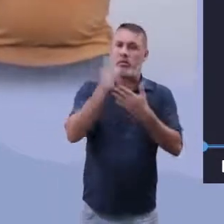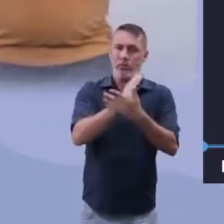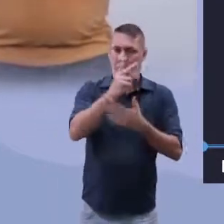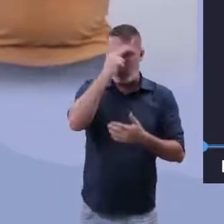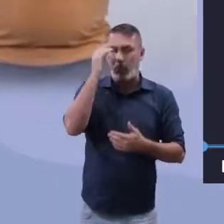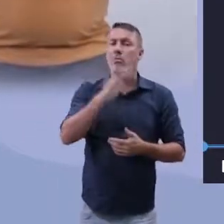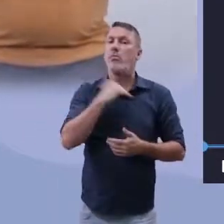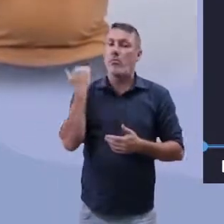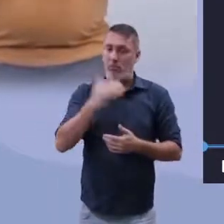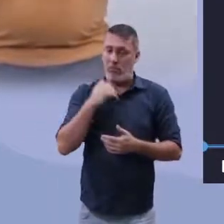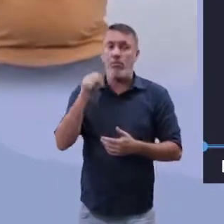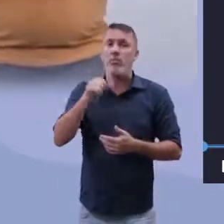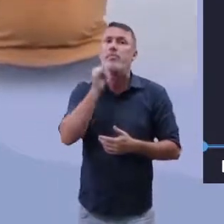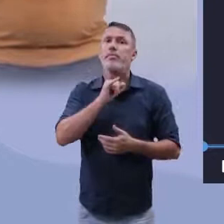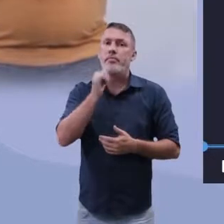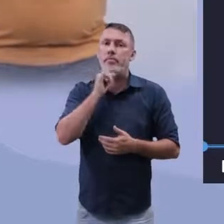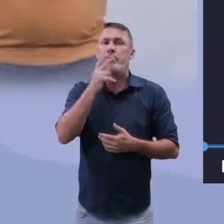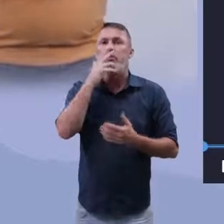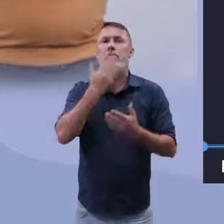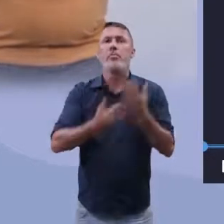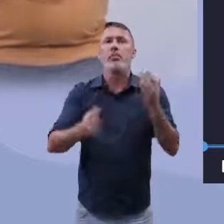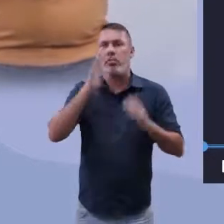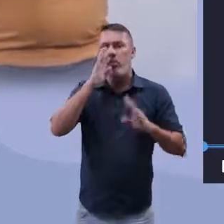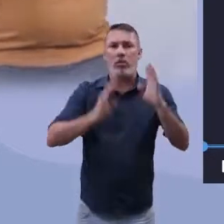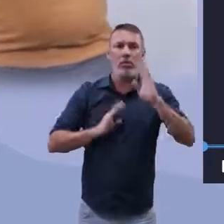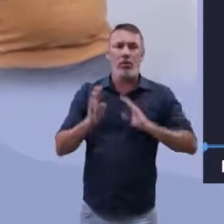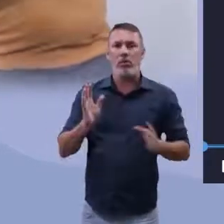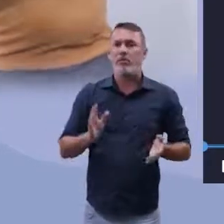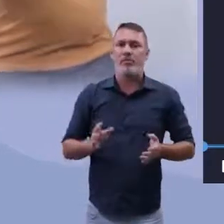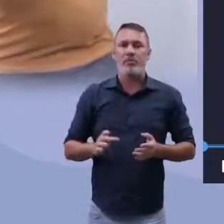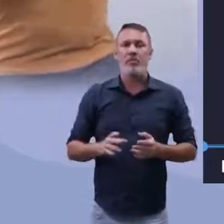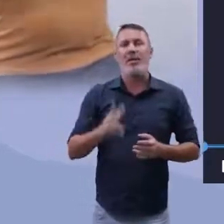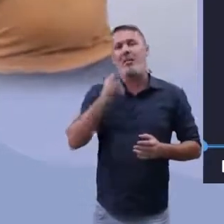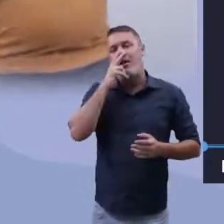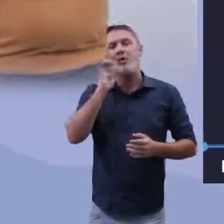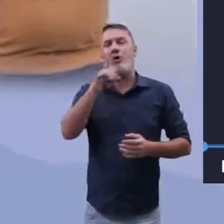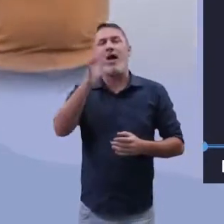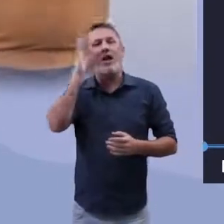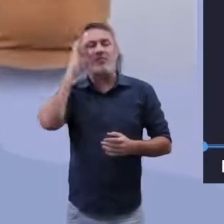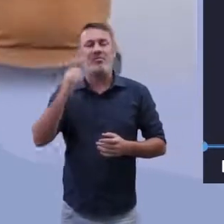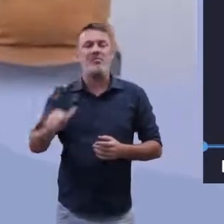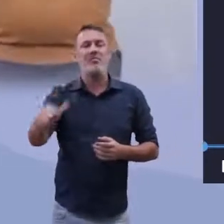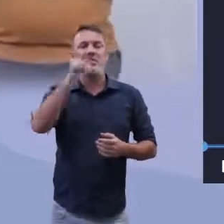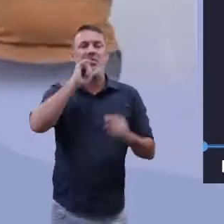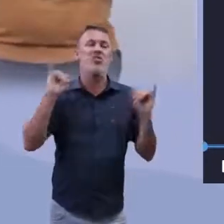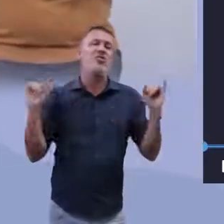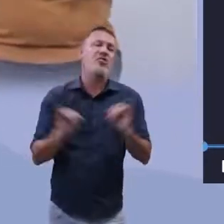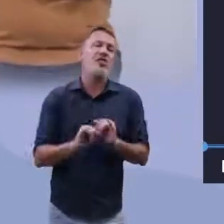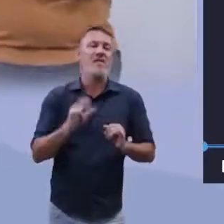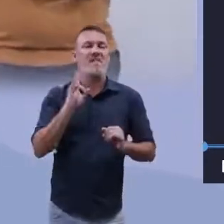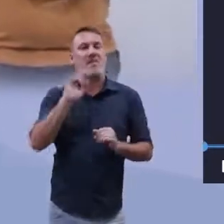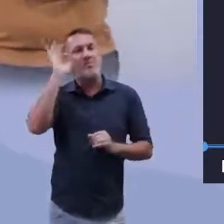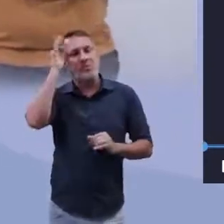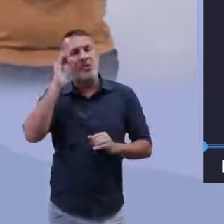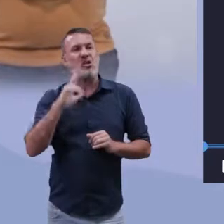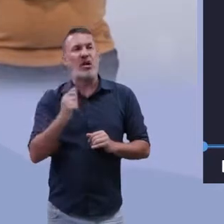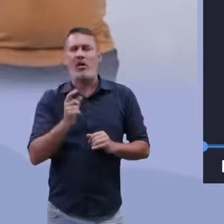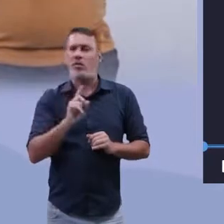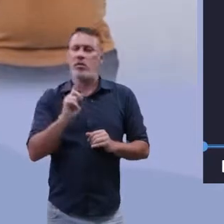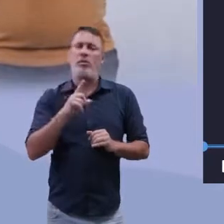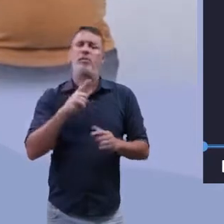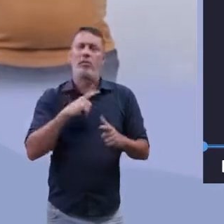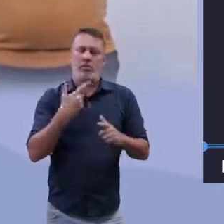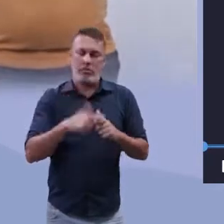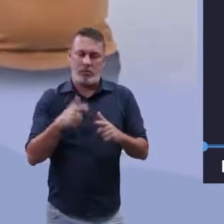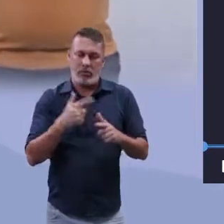custa vidas. Nós temos que entender isso. Não é simplesmente você tomar um chá que vai emagrecer, que é questão de saúde também, mas